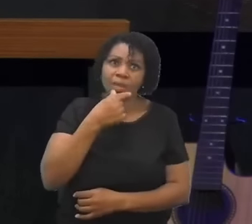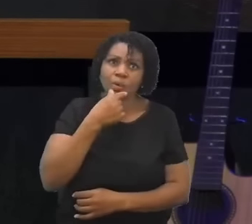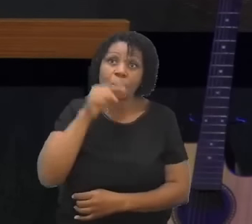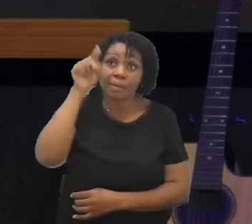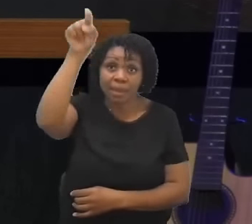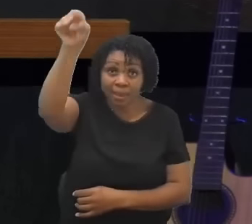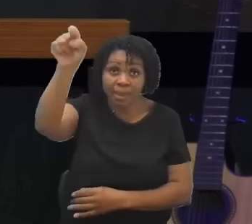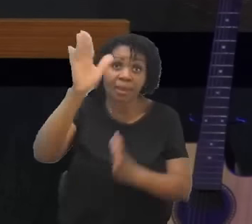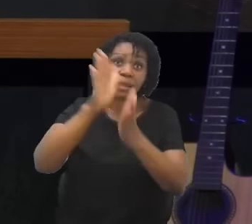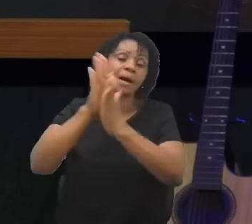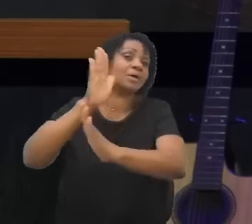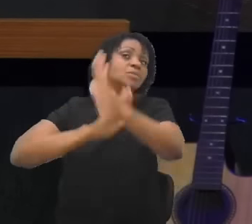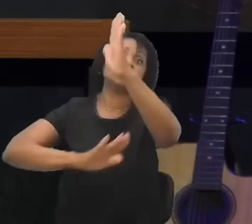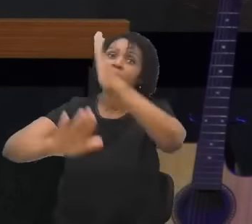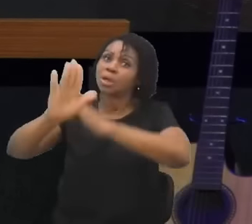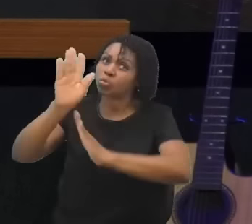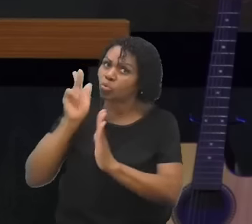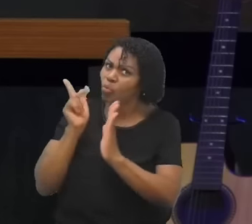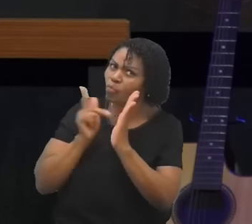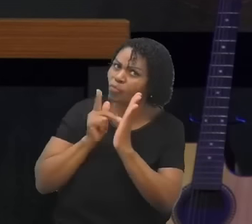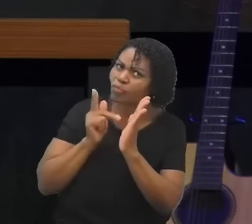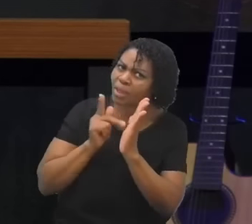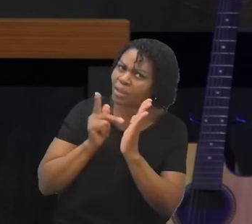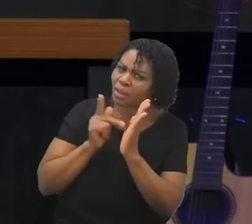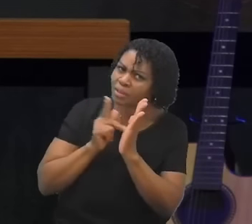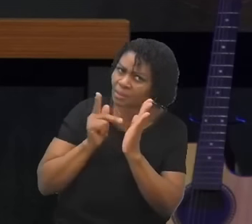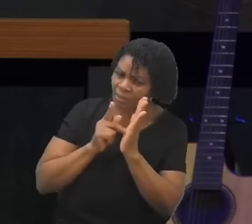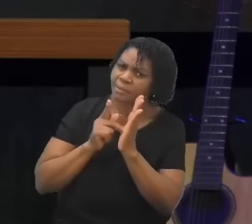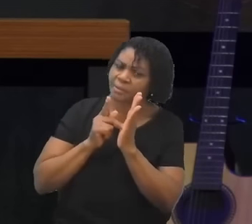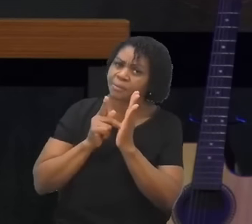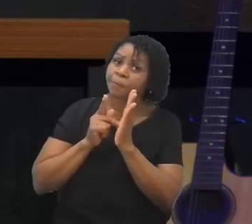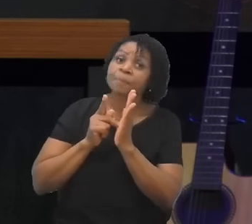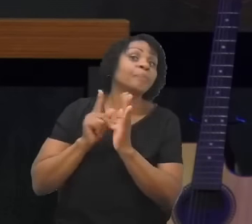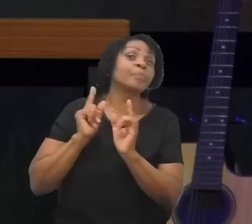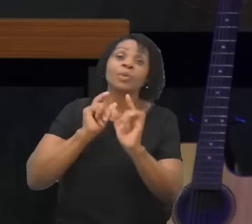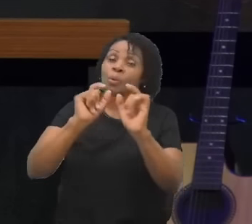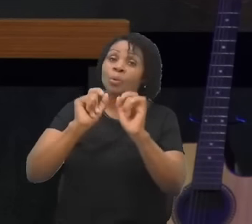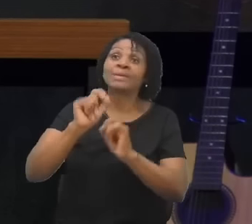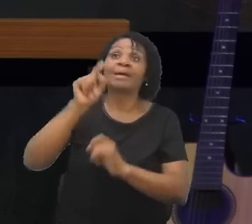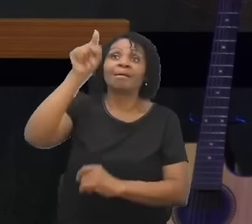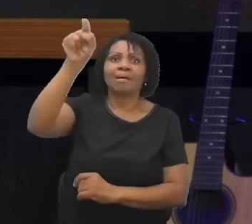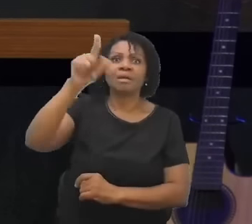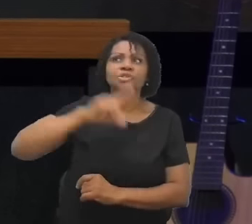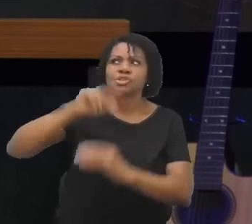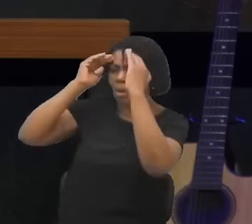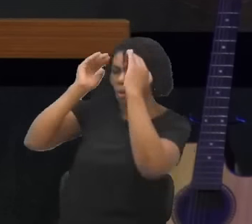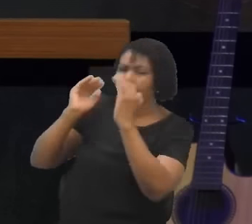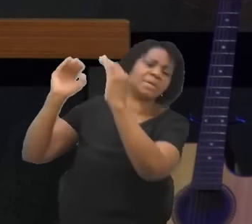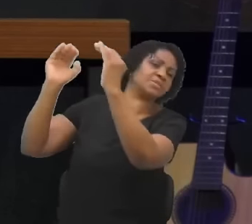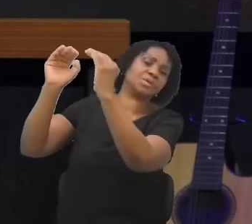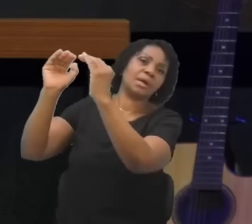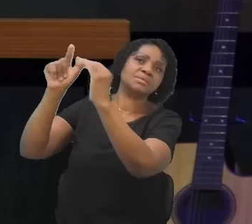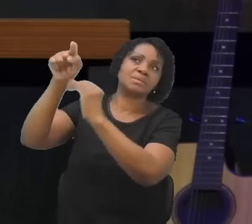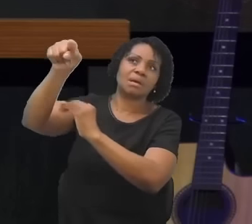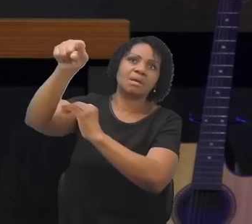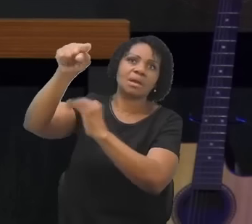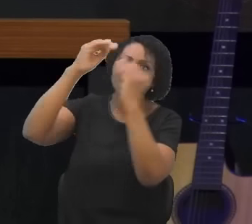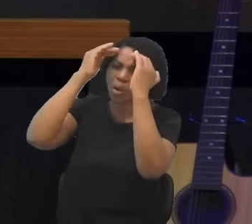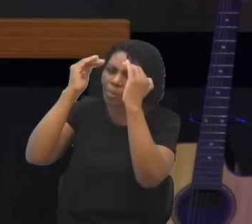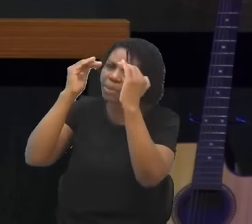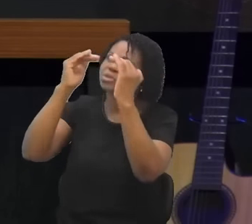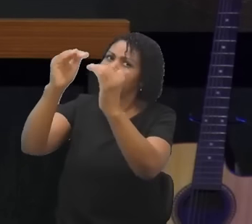um adorador de tamanha envergadura, que ele tinha obediência. Obediência é